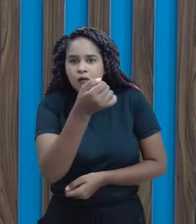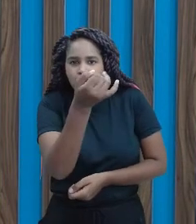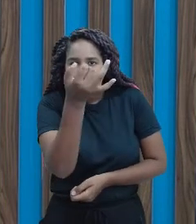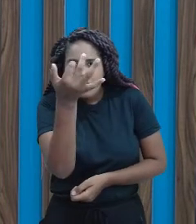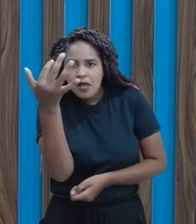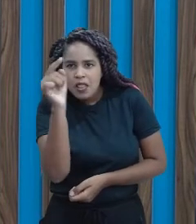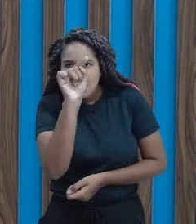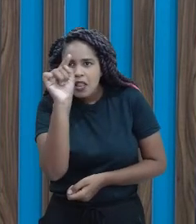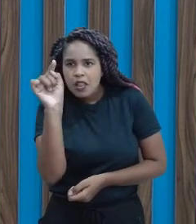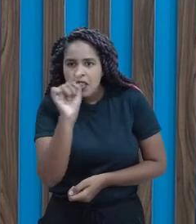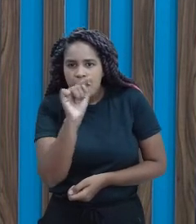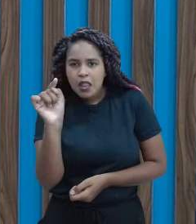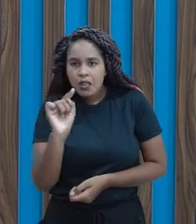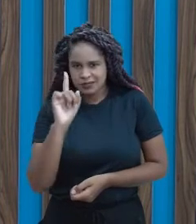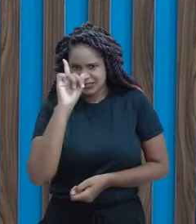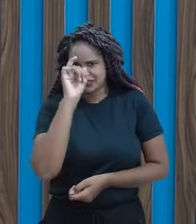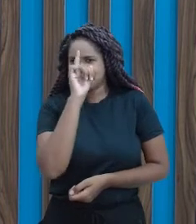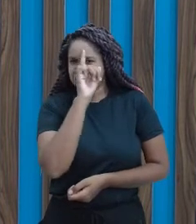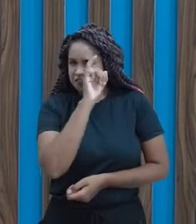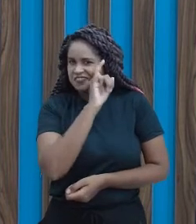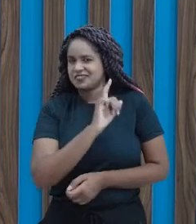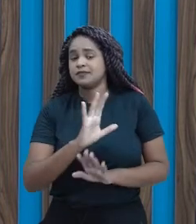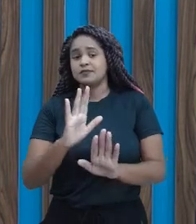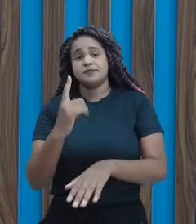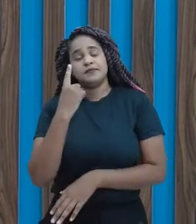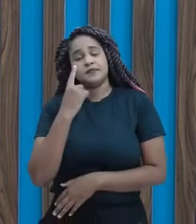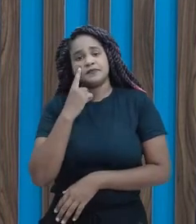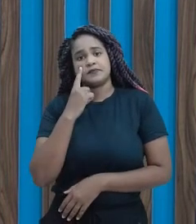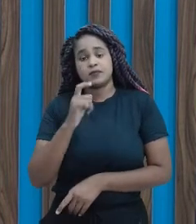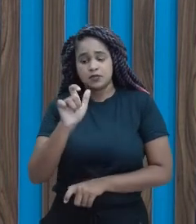Tava difícil, né? Foi, tá? Beleza. Mas é o